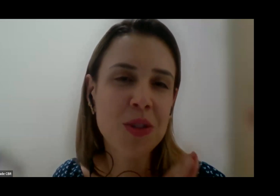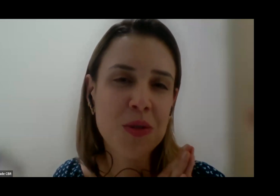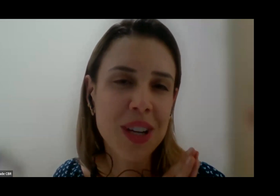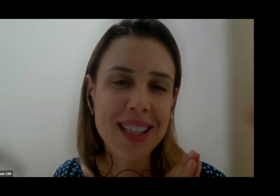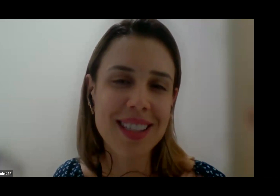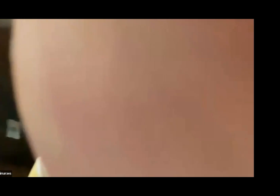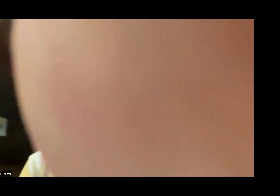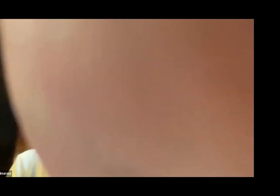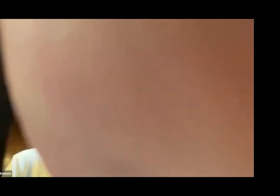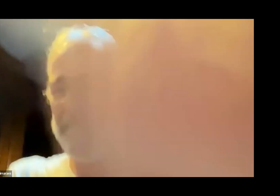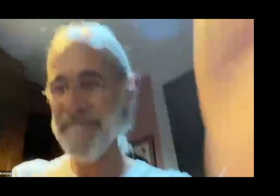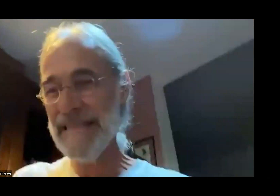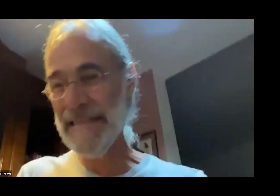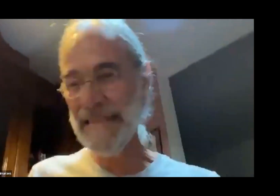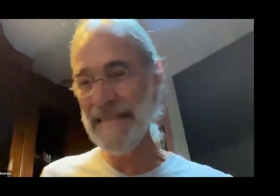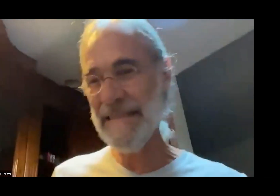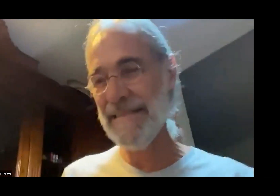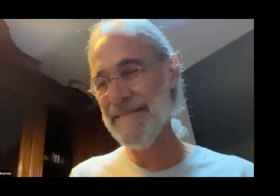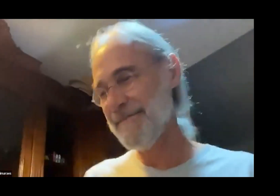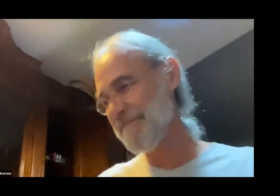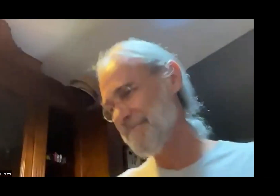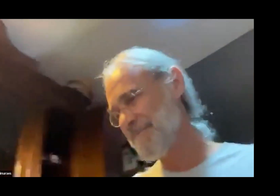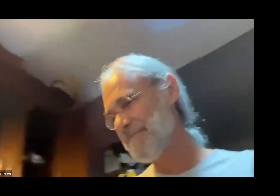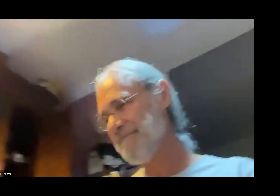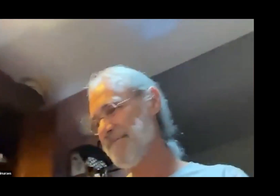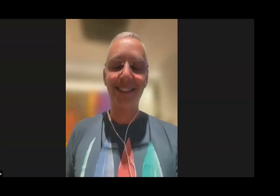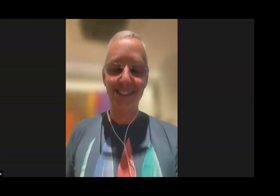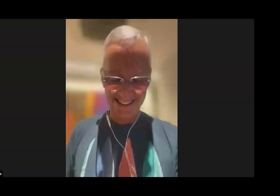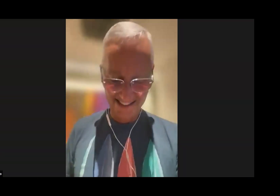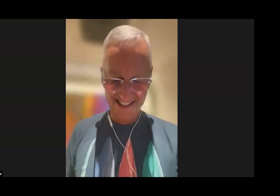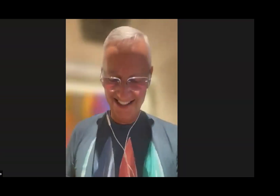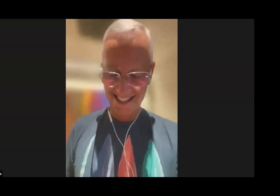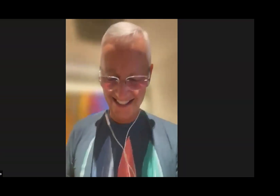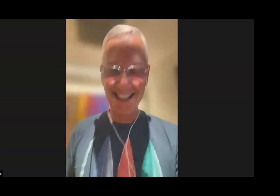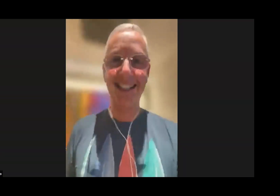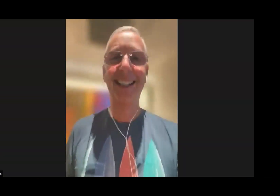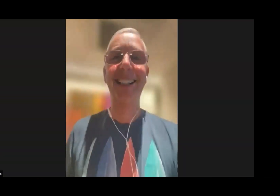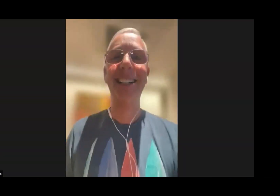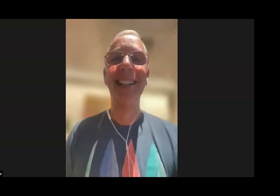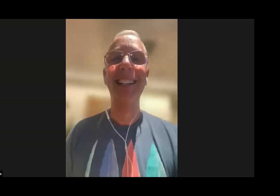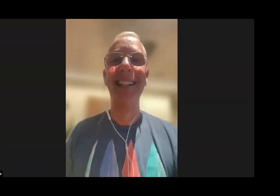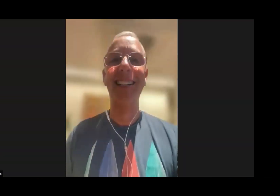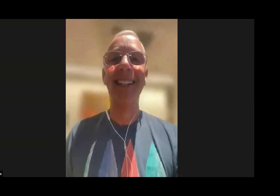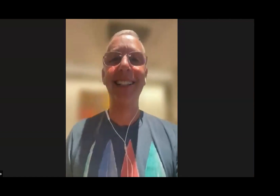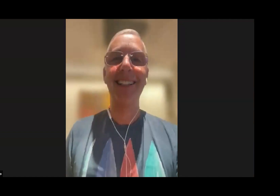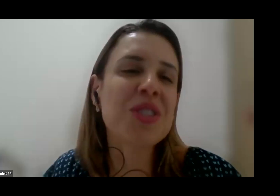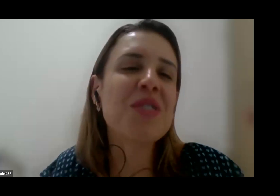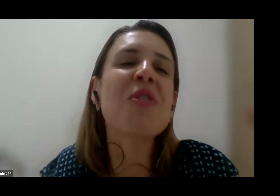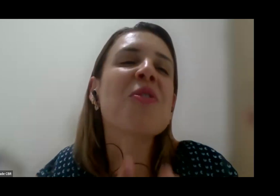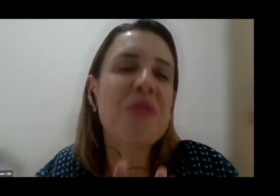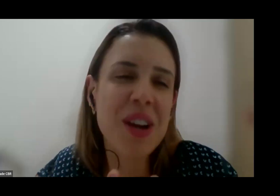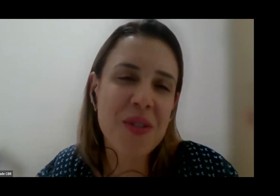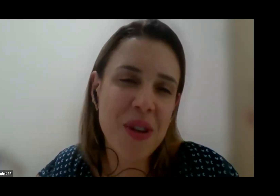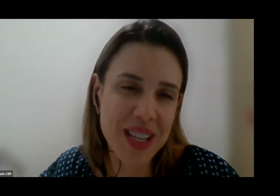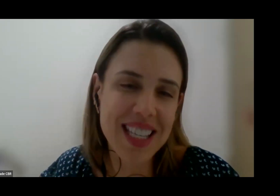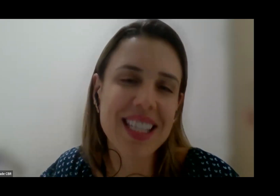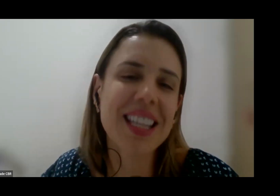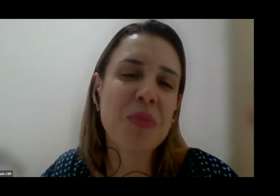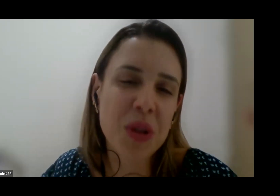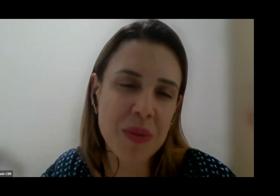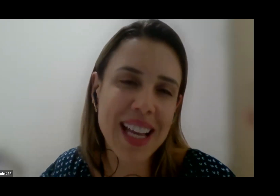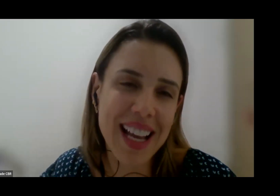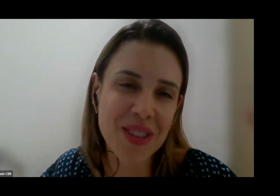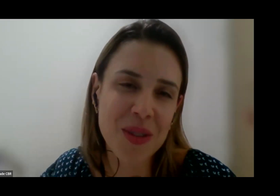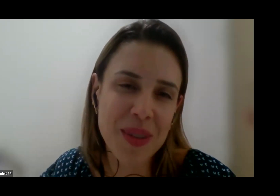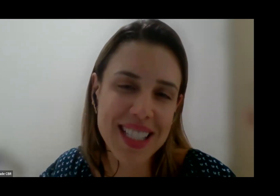professor Cristiano foi, assim, um abraço Imagina. nesse ano de envolver o paciente, foi assim, nos Ah, envolveu com a presença